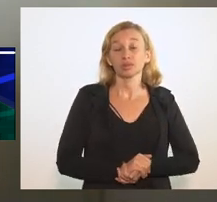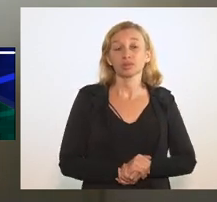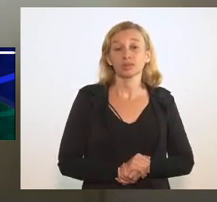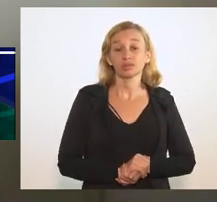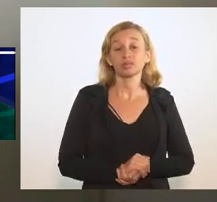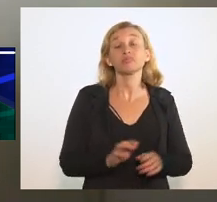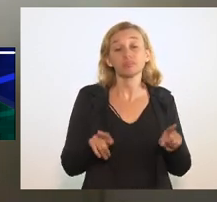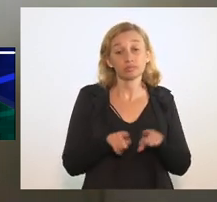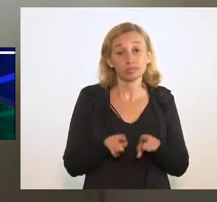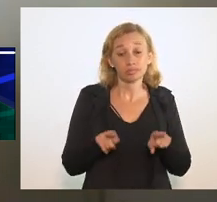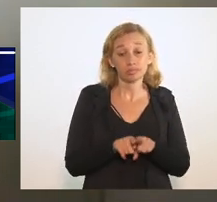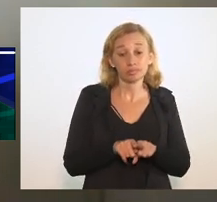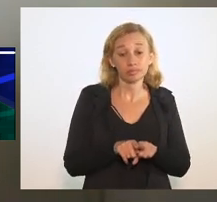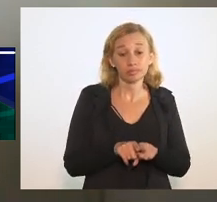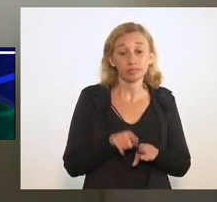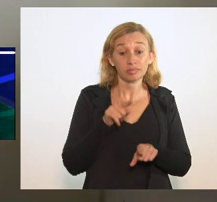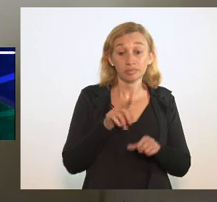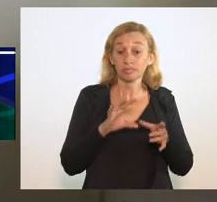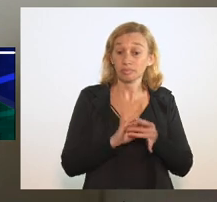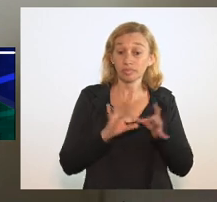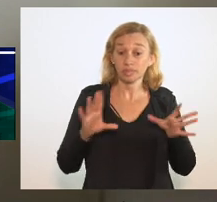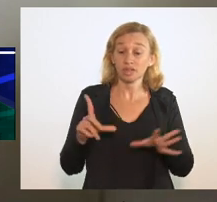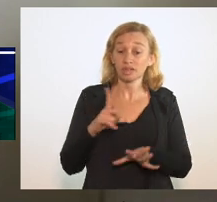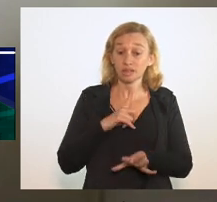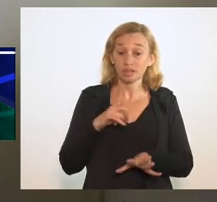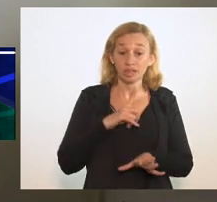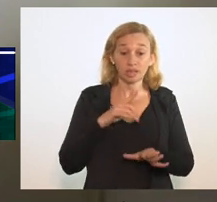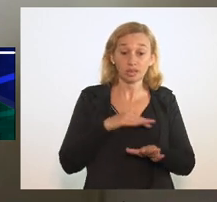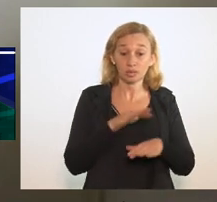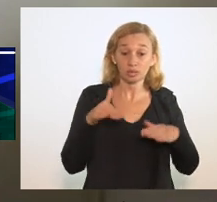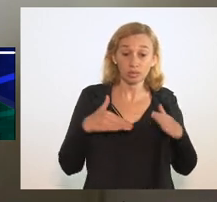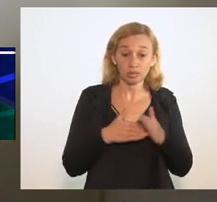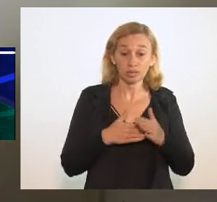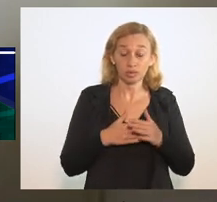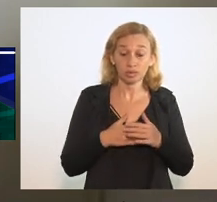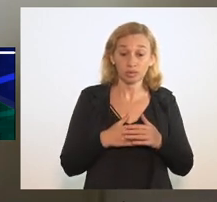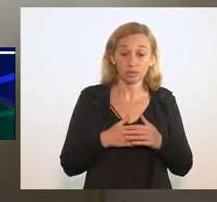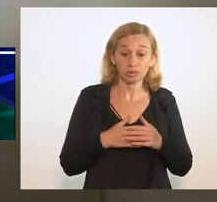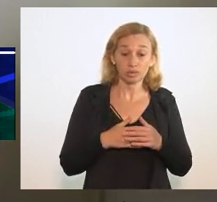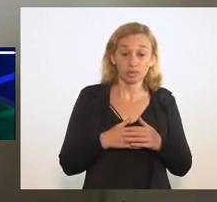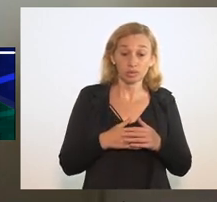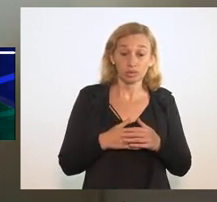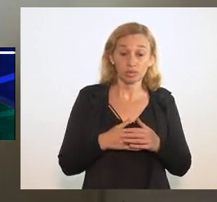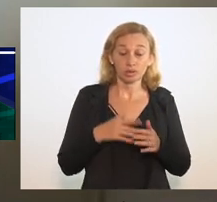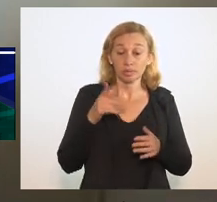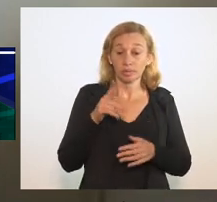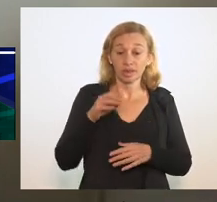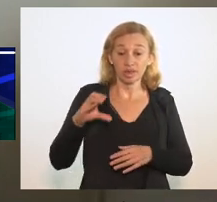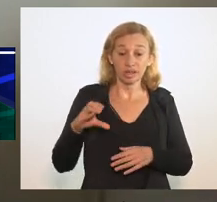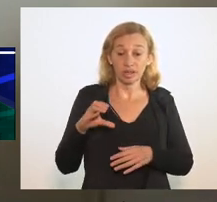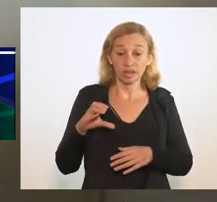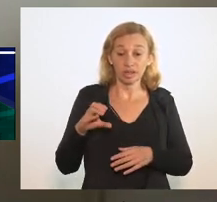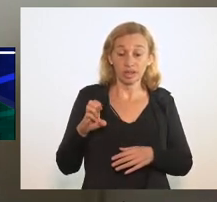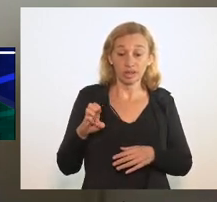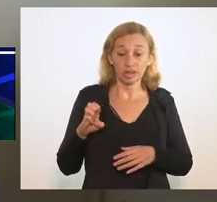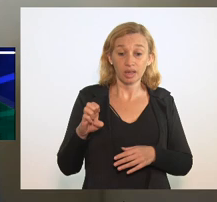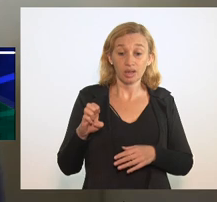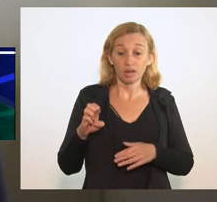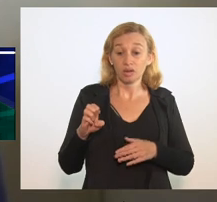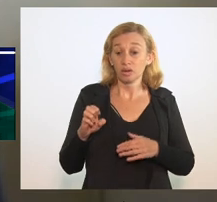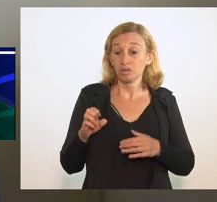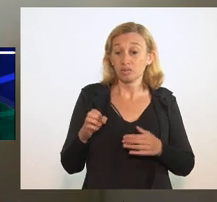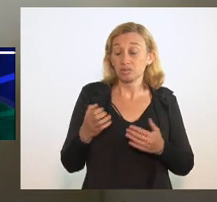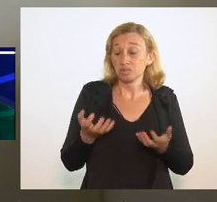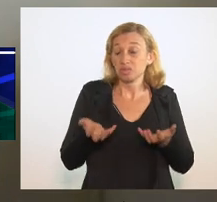E também ela tem liberdade total de fazer os abatimentos da PE quando quiser e ela bem